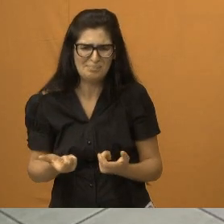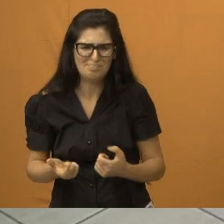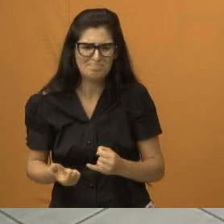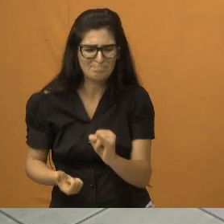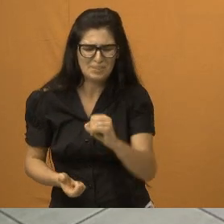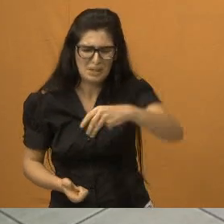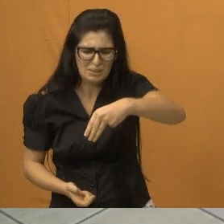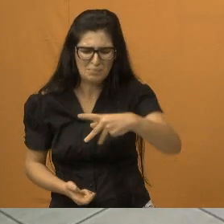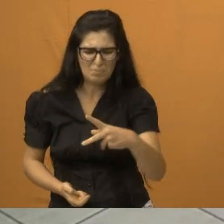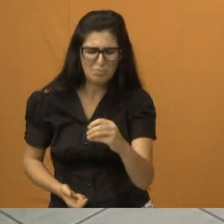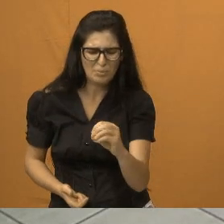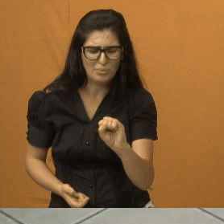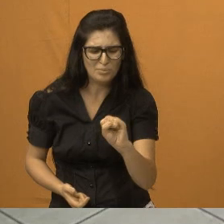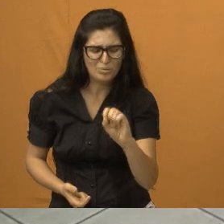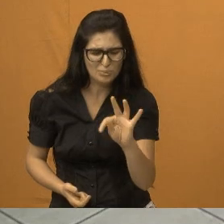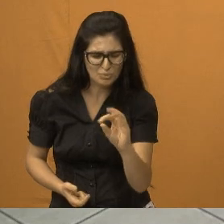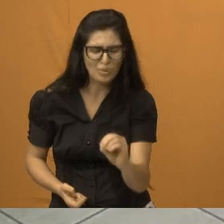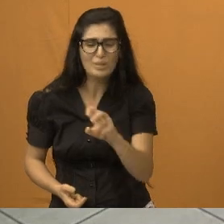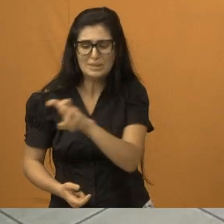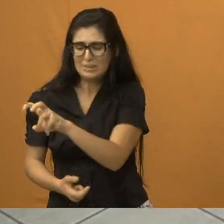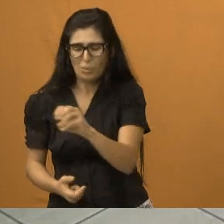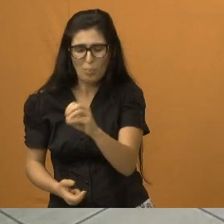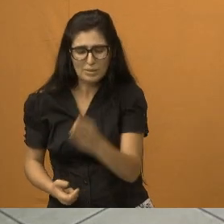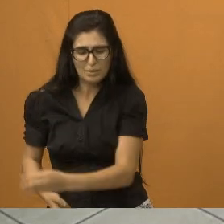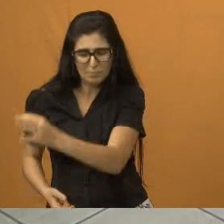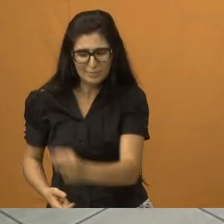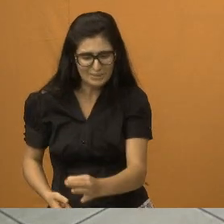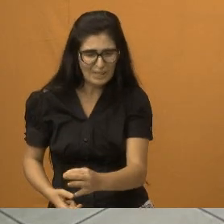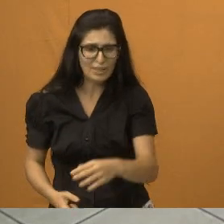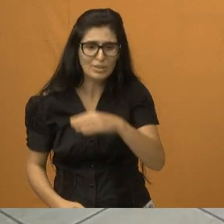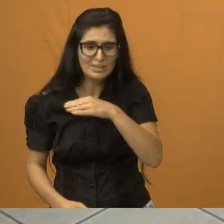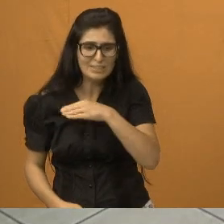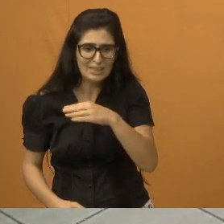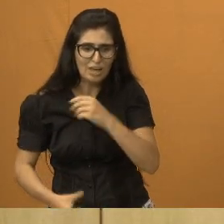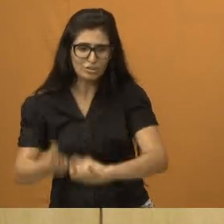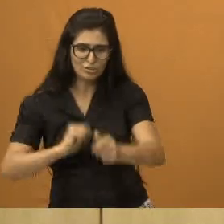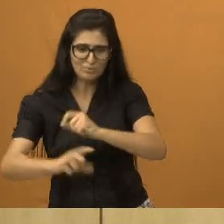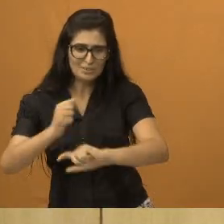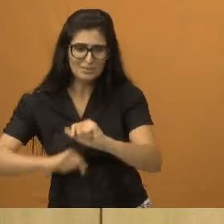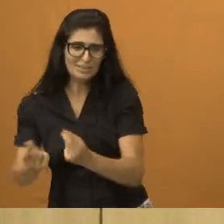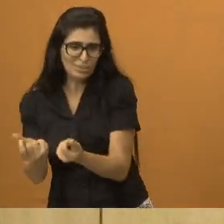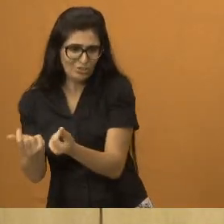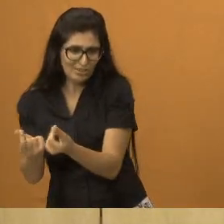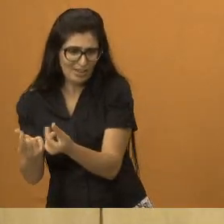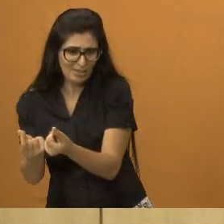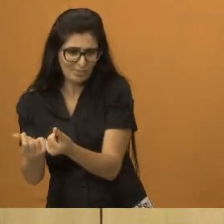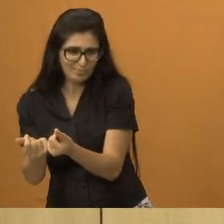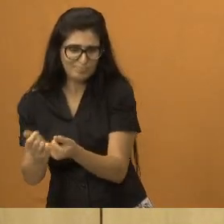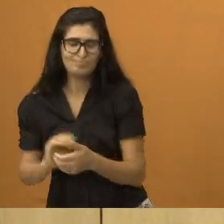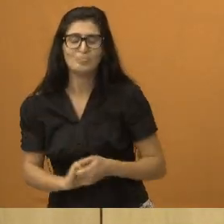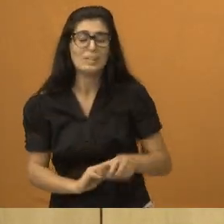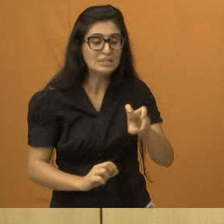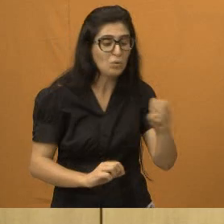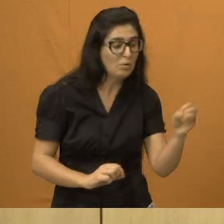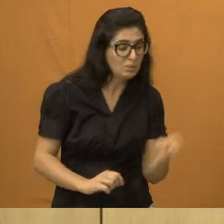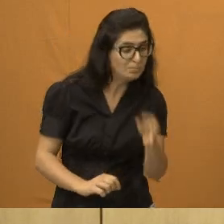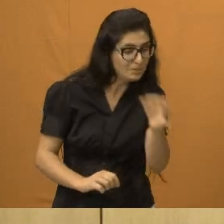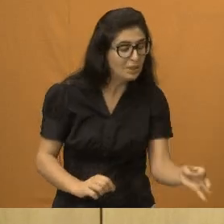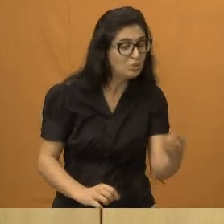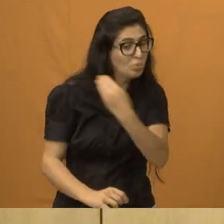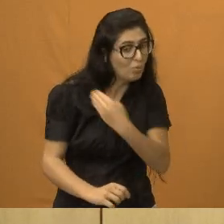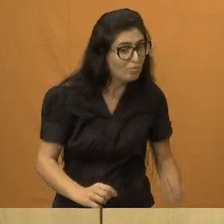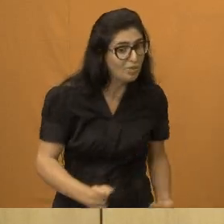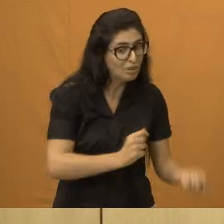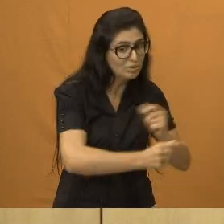para o município. 50%. Mas a gente vê muito a publicidade dizendo que aumentou muito